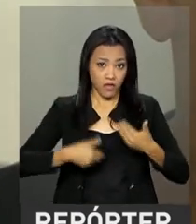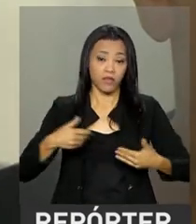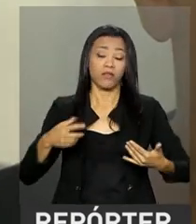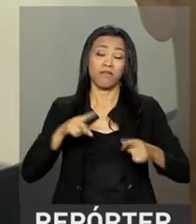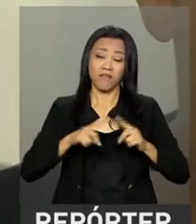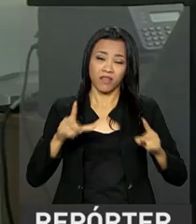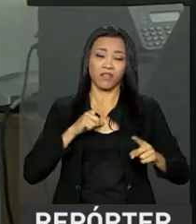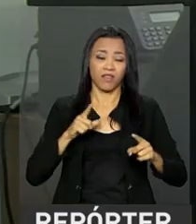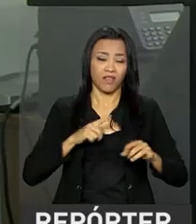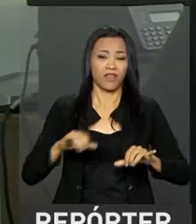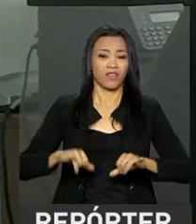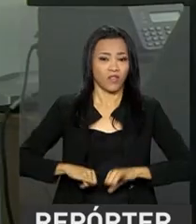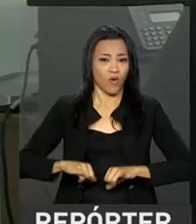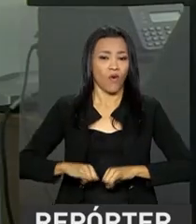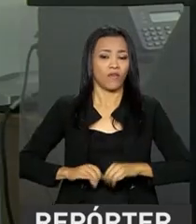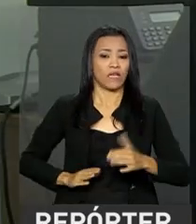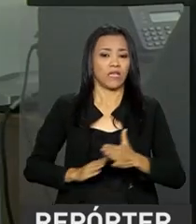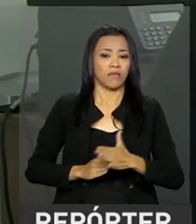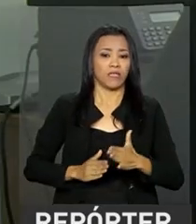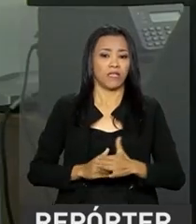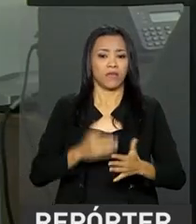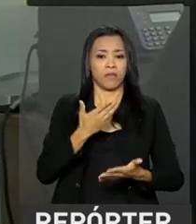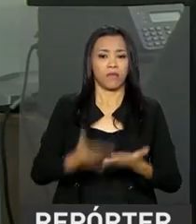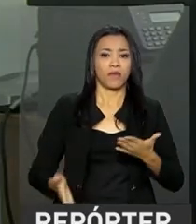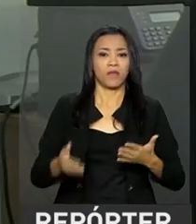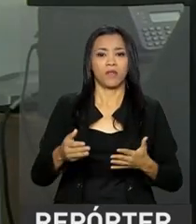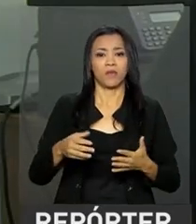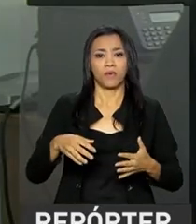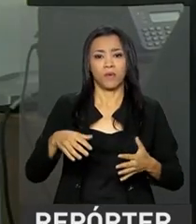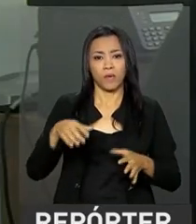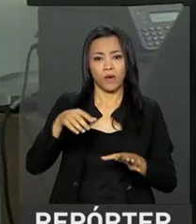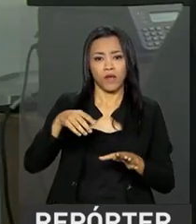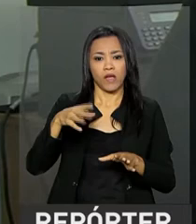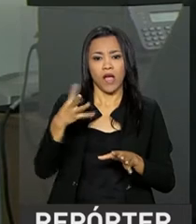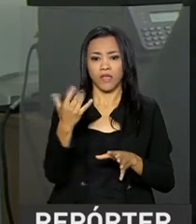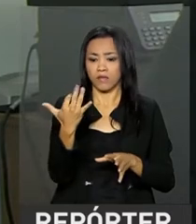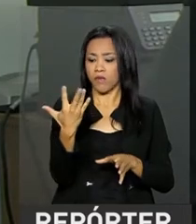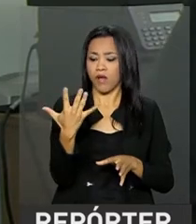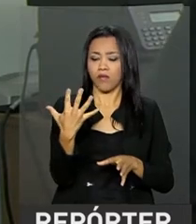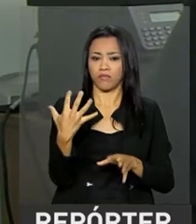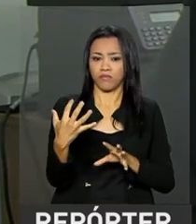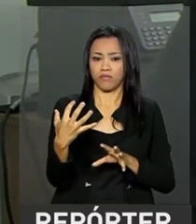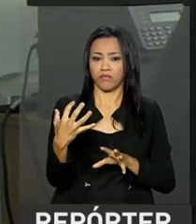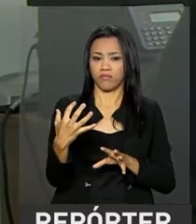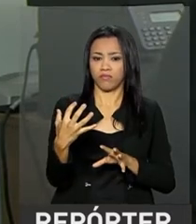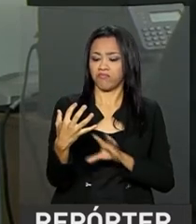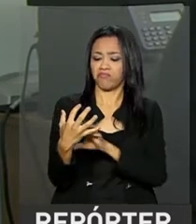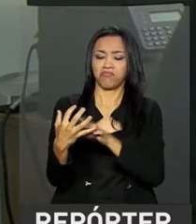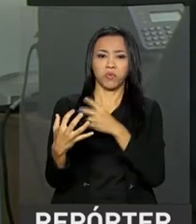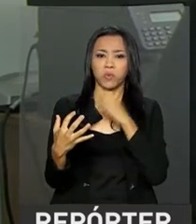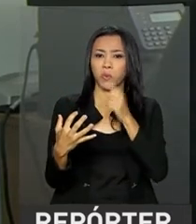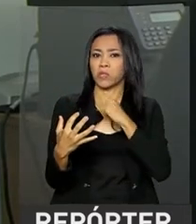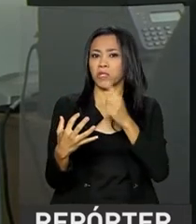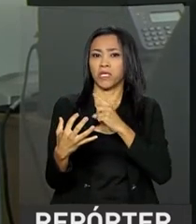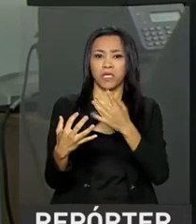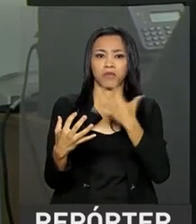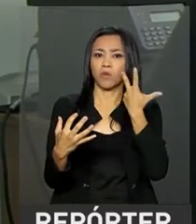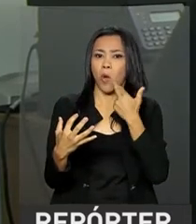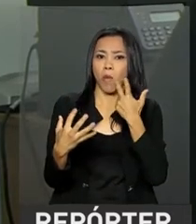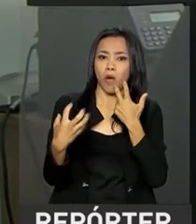limitações sofia minha vida de molde dos pés mesmo com a